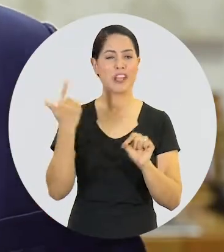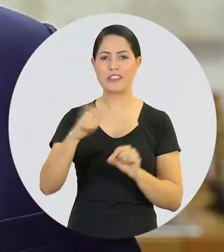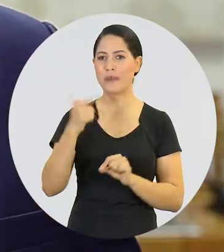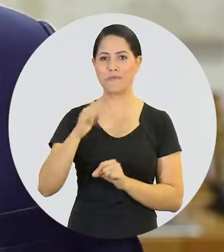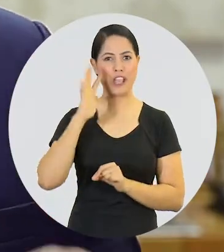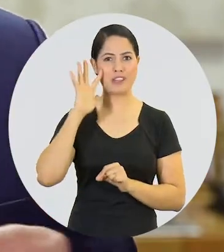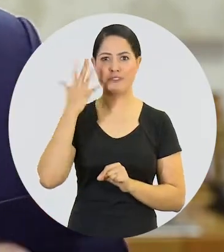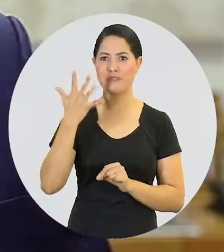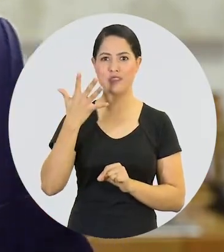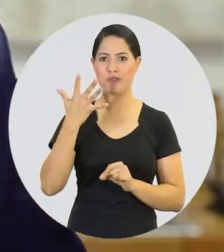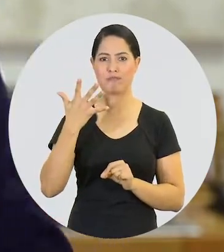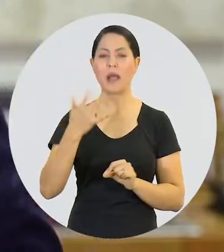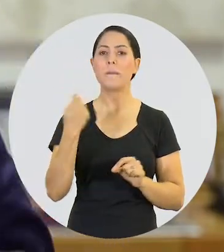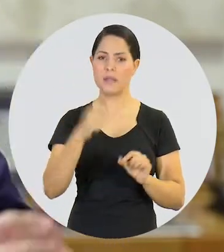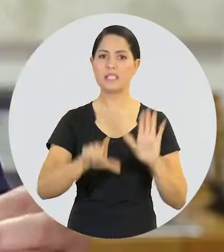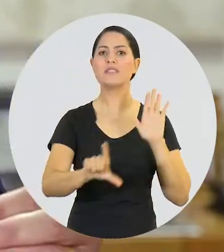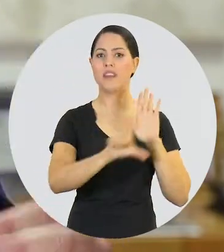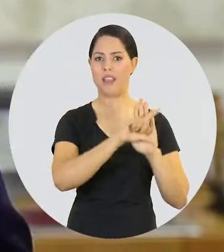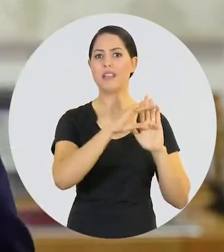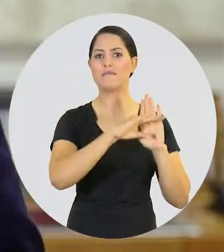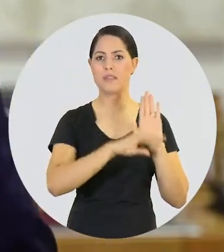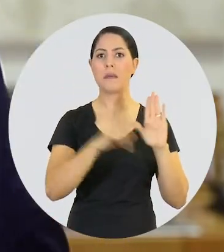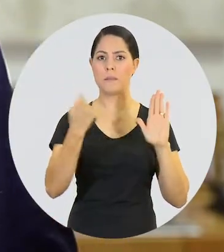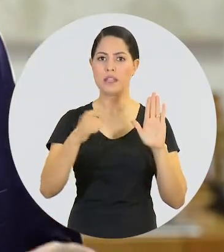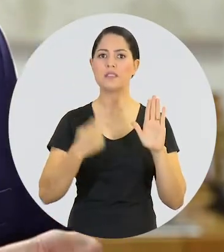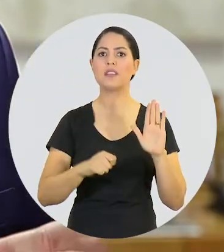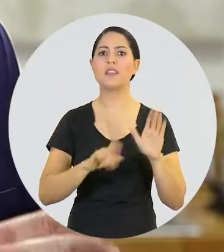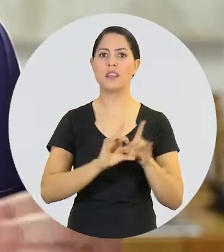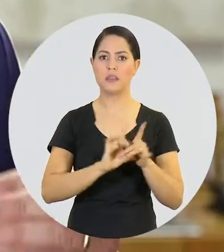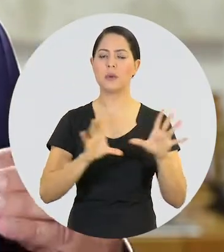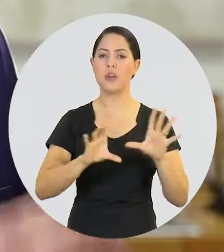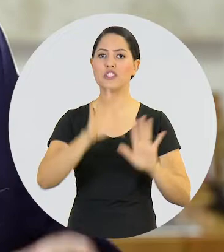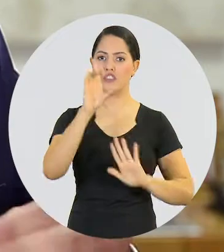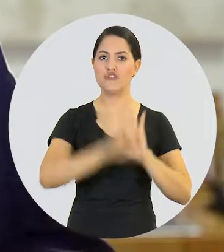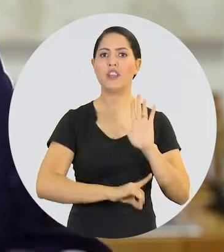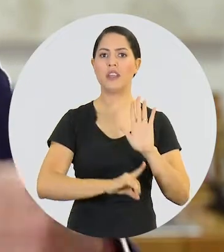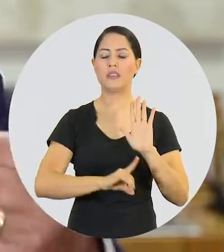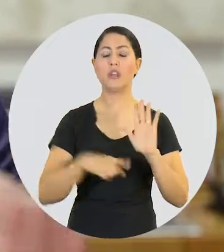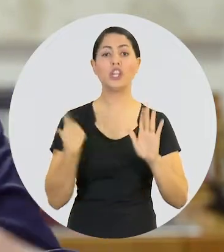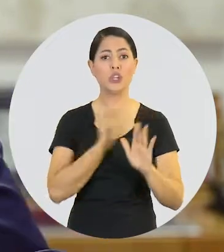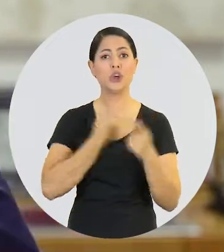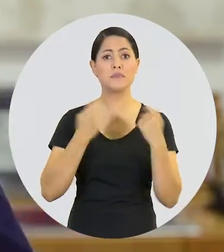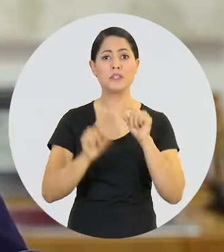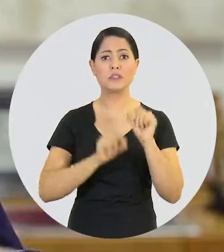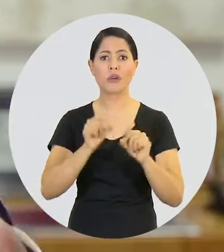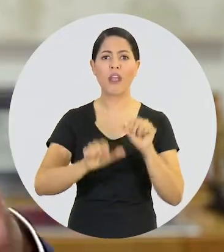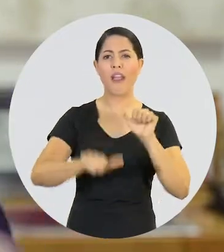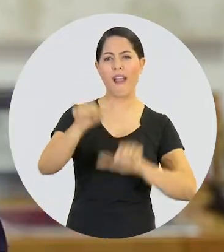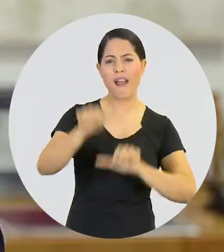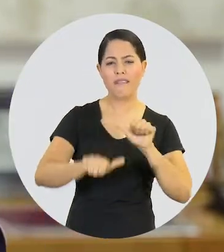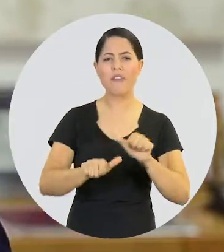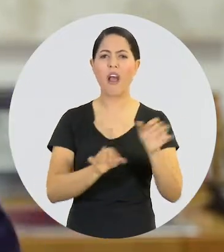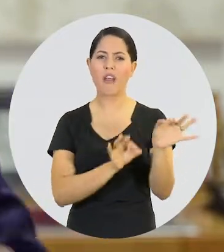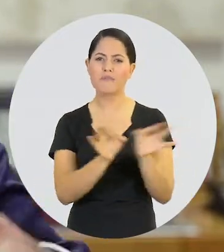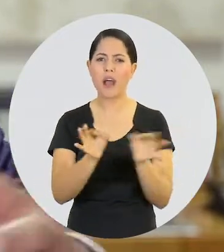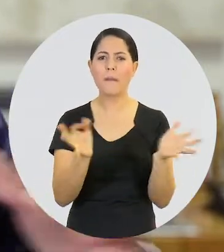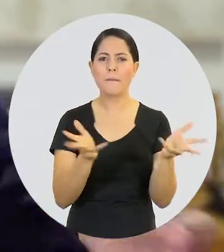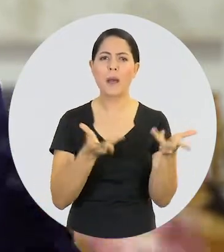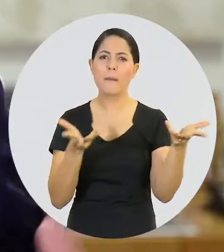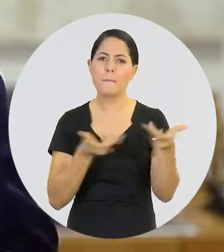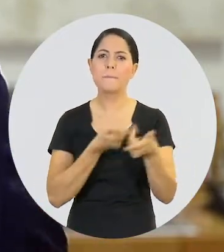há solução fora da lei, fora do Estado Democrático de Direito, e o nosso trabalho é o aperfeiçoamento de todo